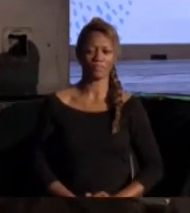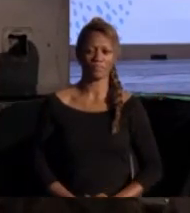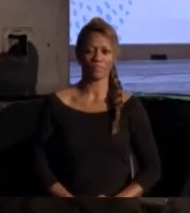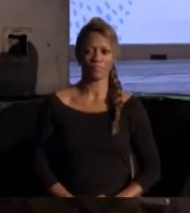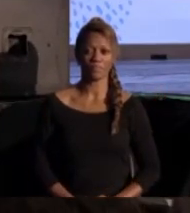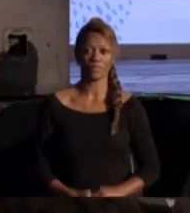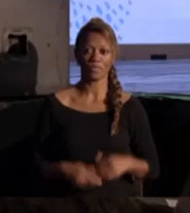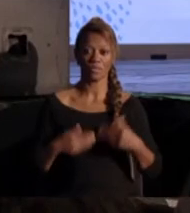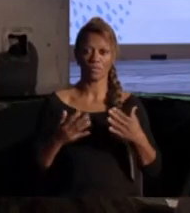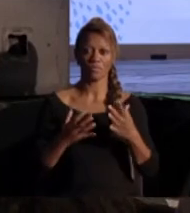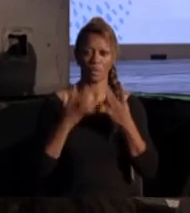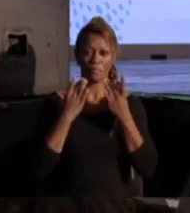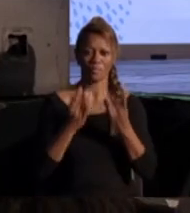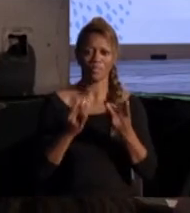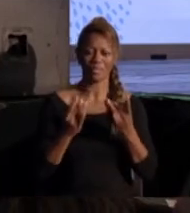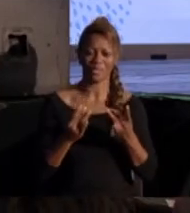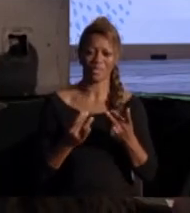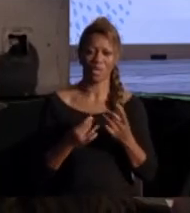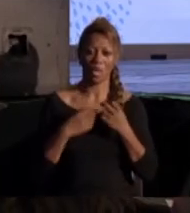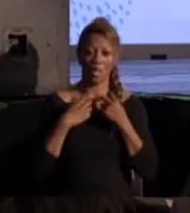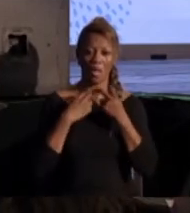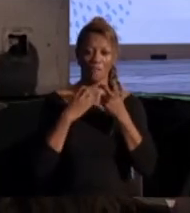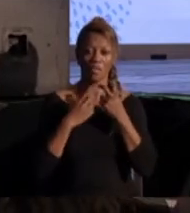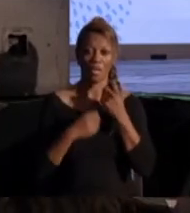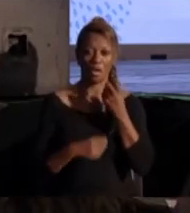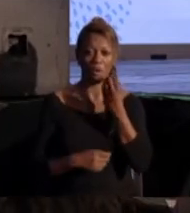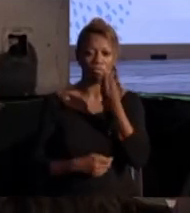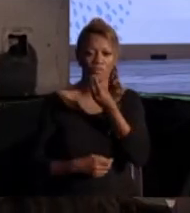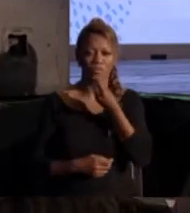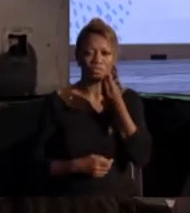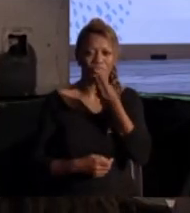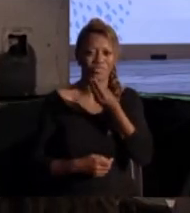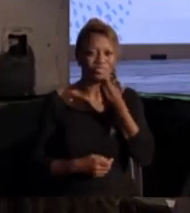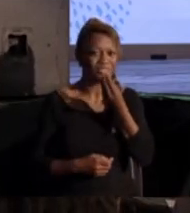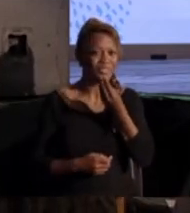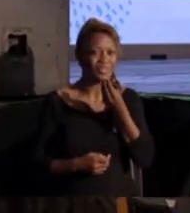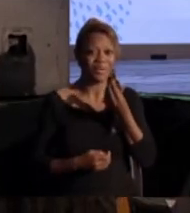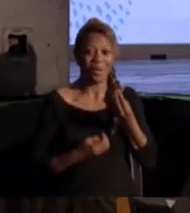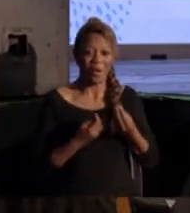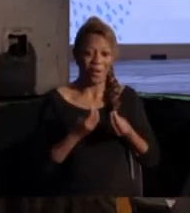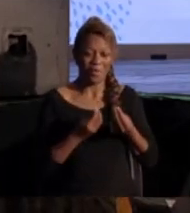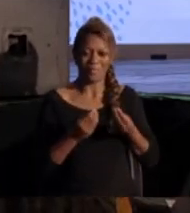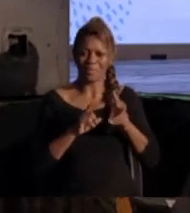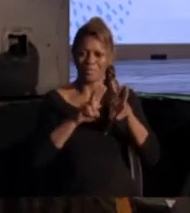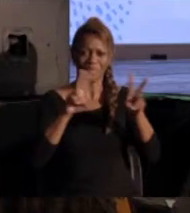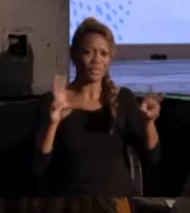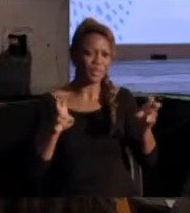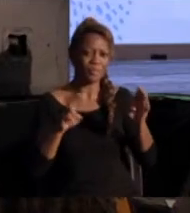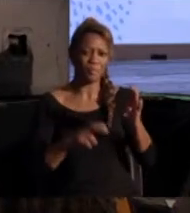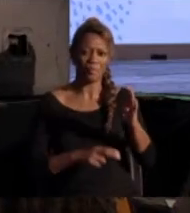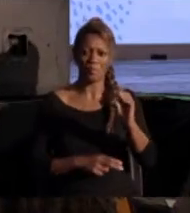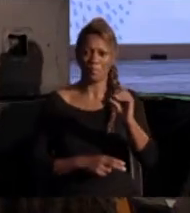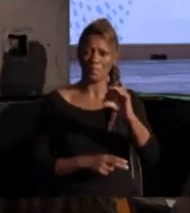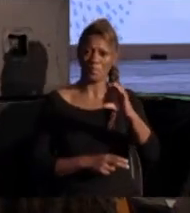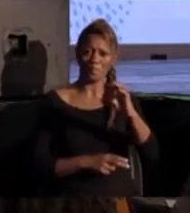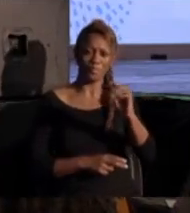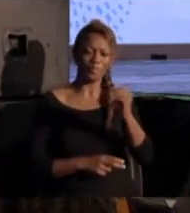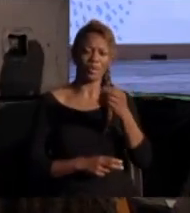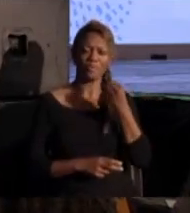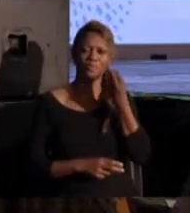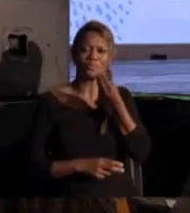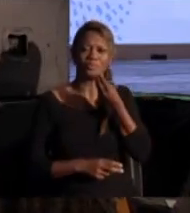deu para a gente perceber mesmo que a Boca ela é um território, e não é à toa que o nosso tema do Boca para Que Te Quero